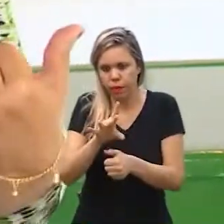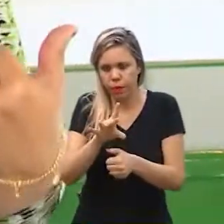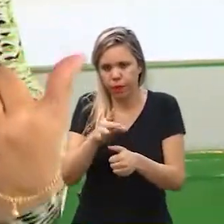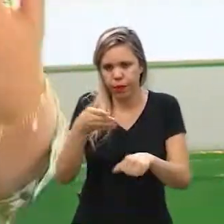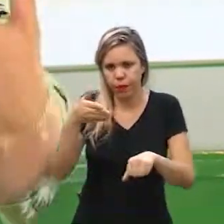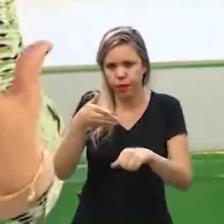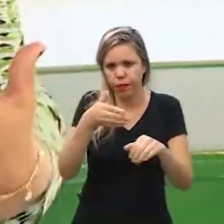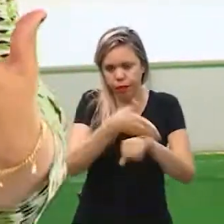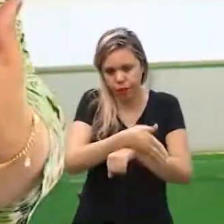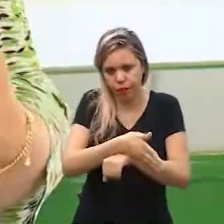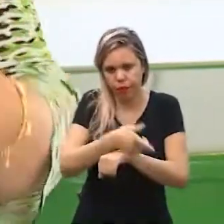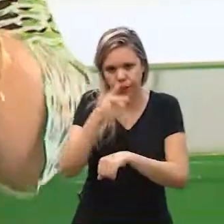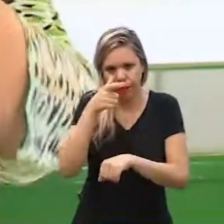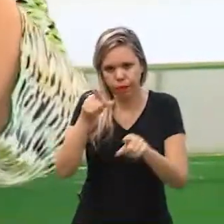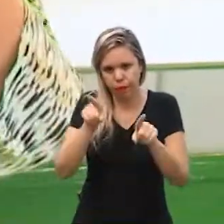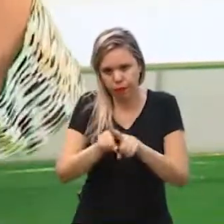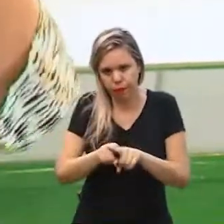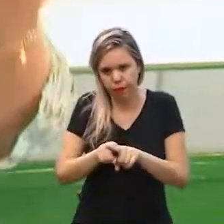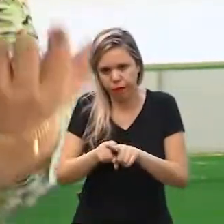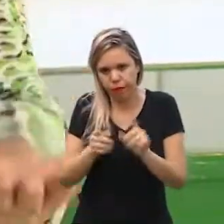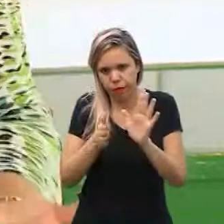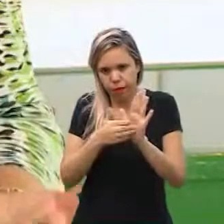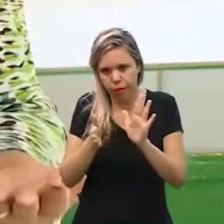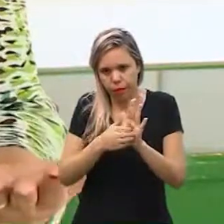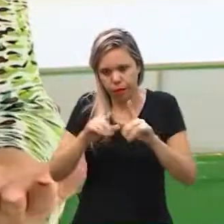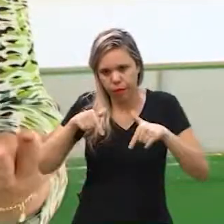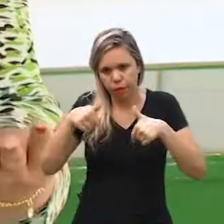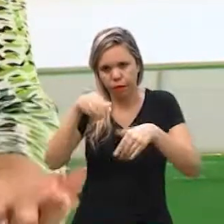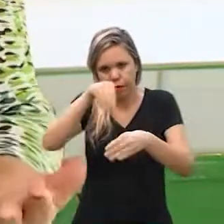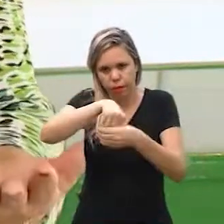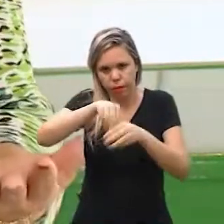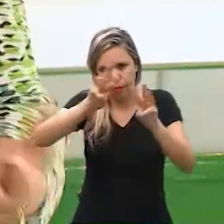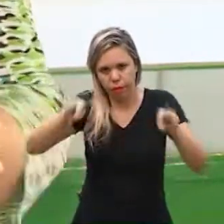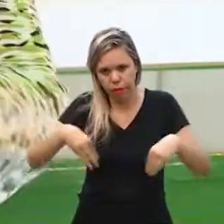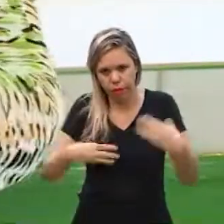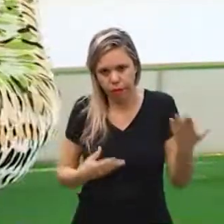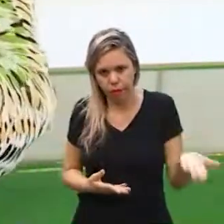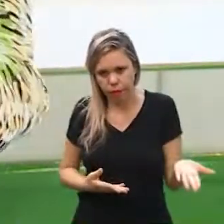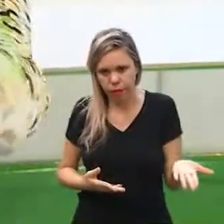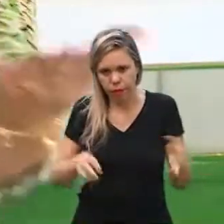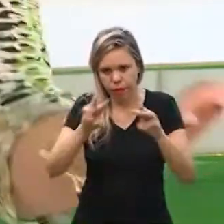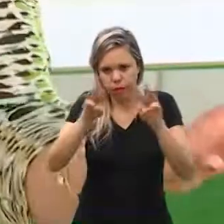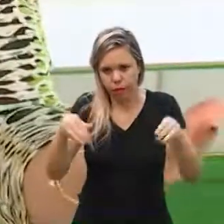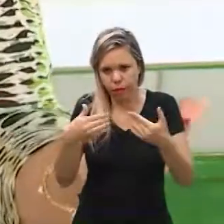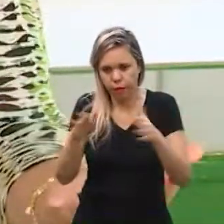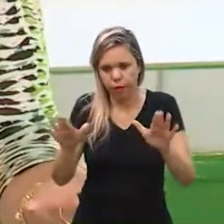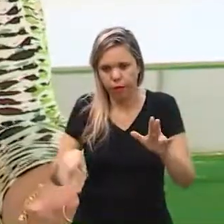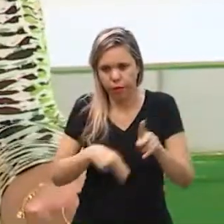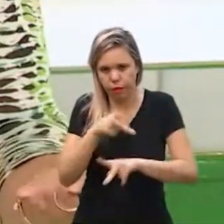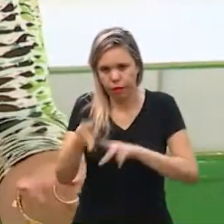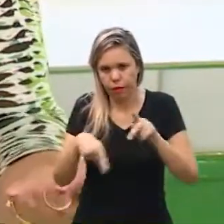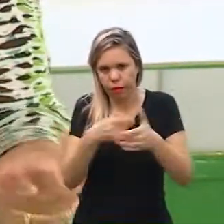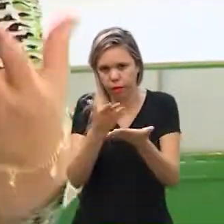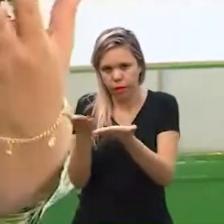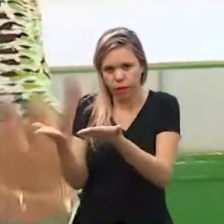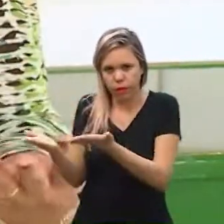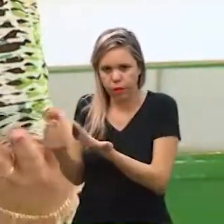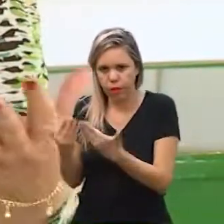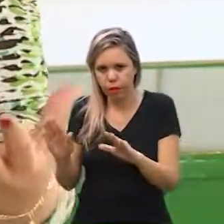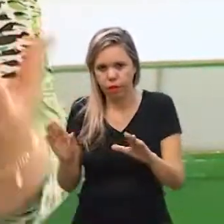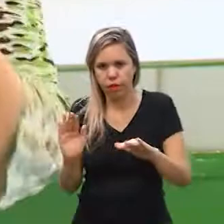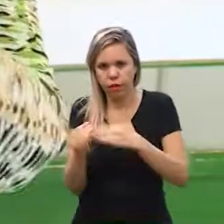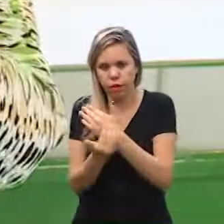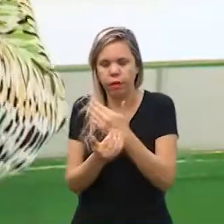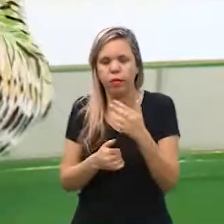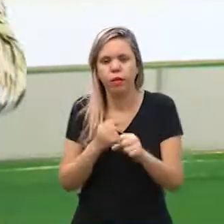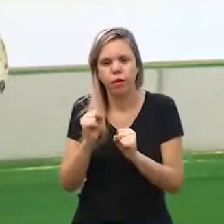como visitante, mas também propor algumas ações dentro do museu. Os museus são abertos para a comunidade. Com